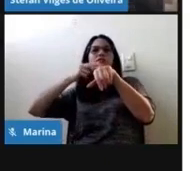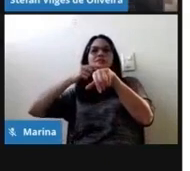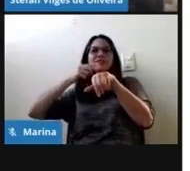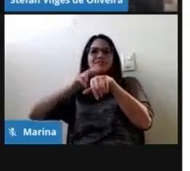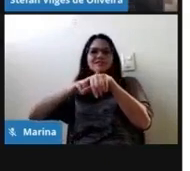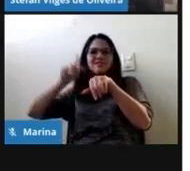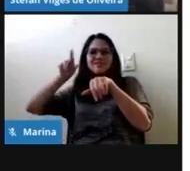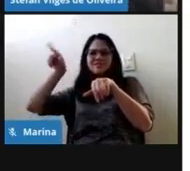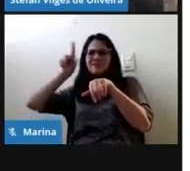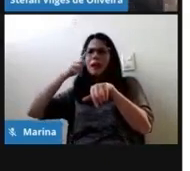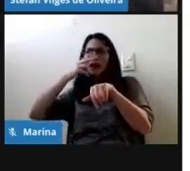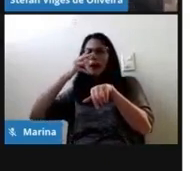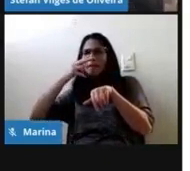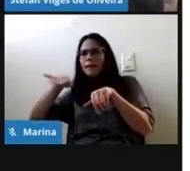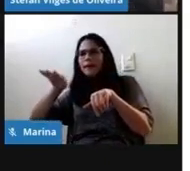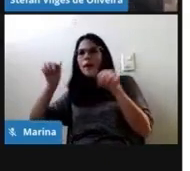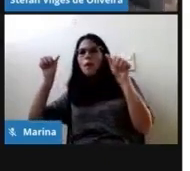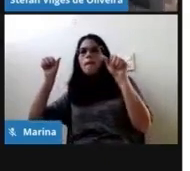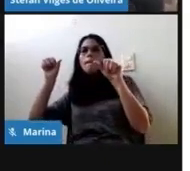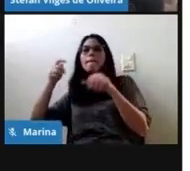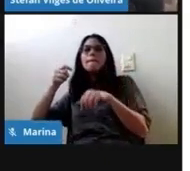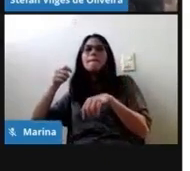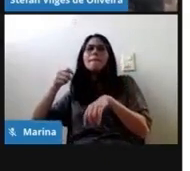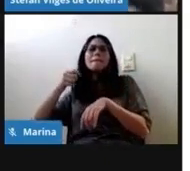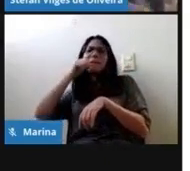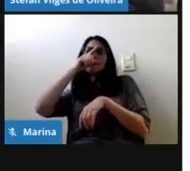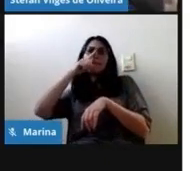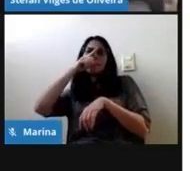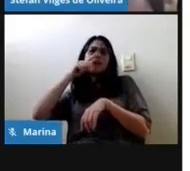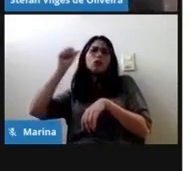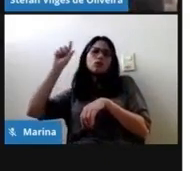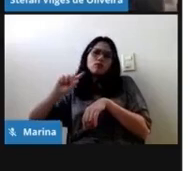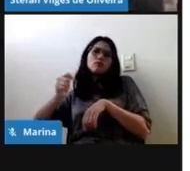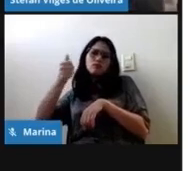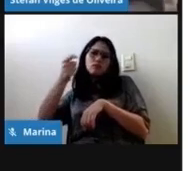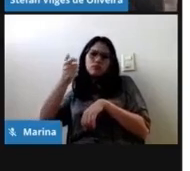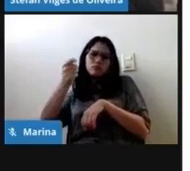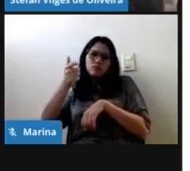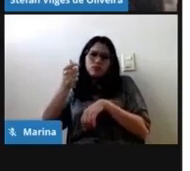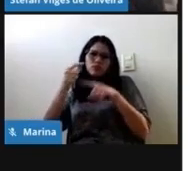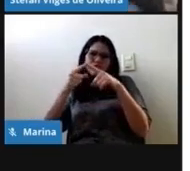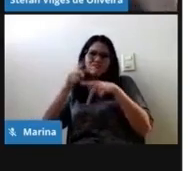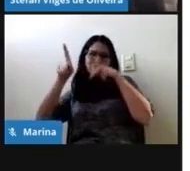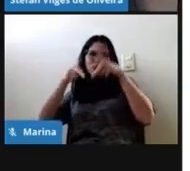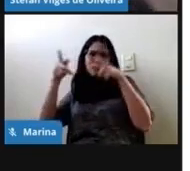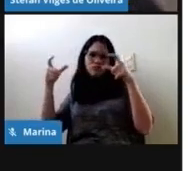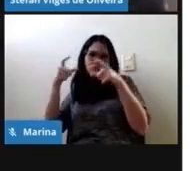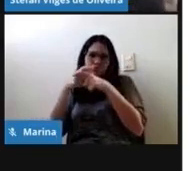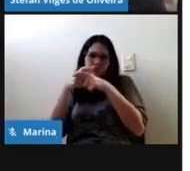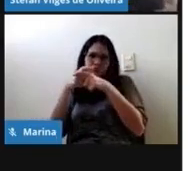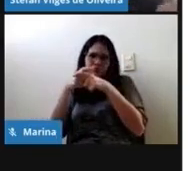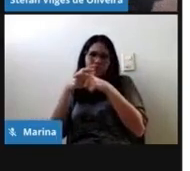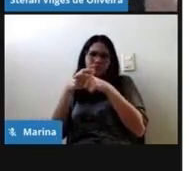região com menor vulnerabilidade demográfica. Consequentemente, porque são municípios que têm uma menor densidade demográfica e têm